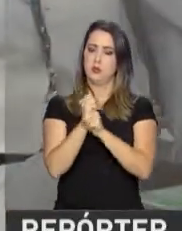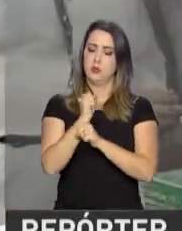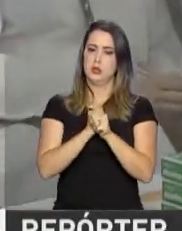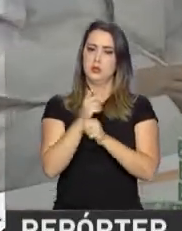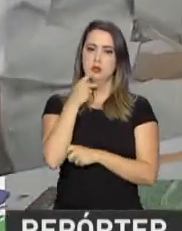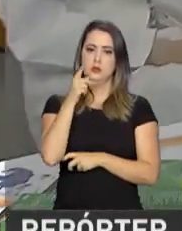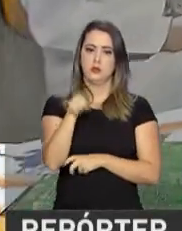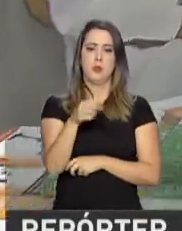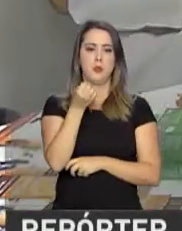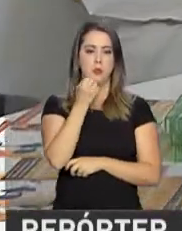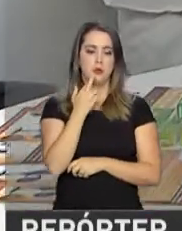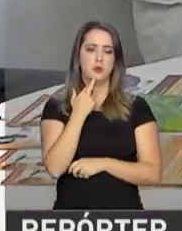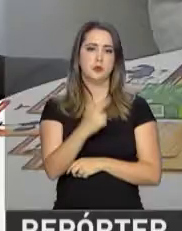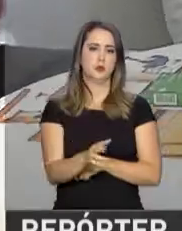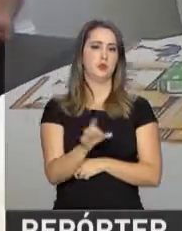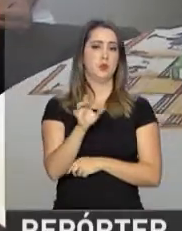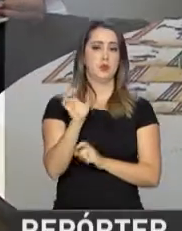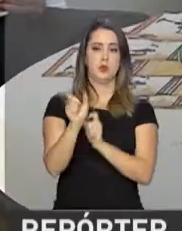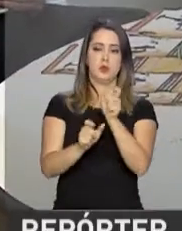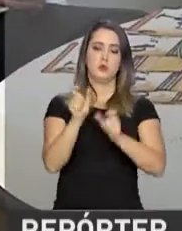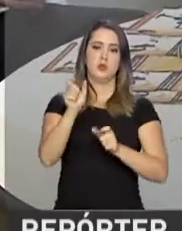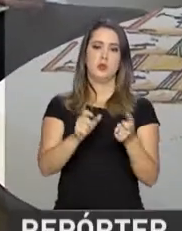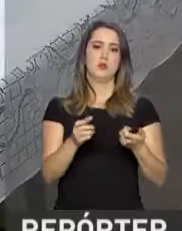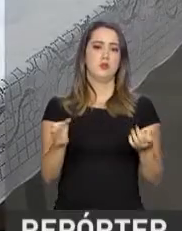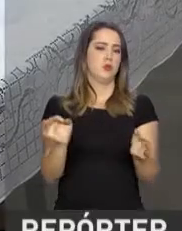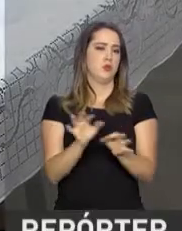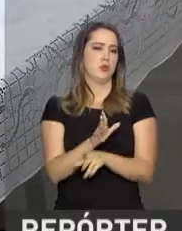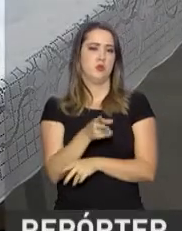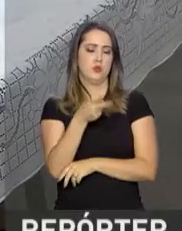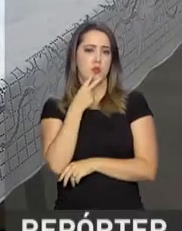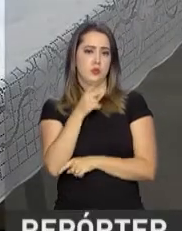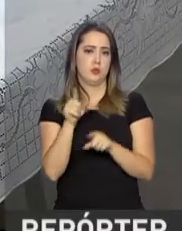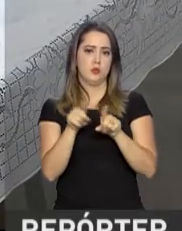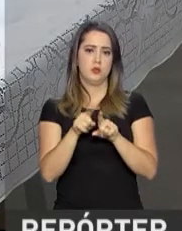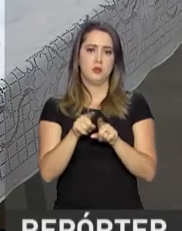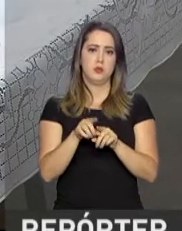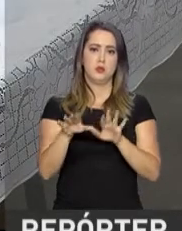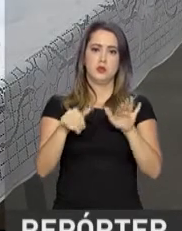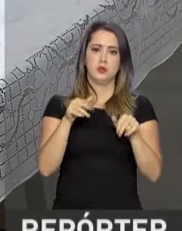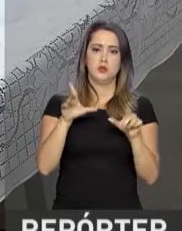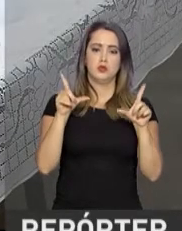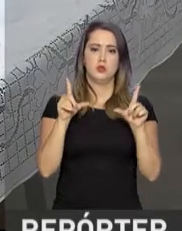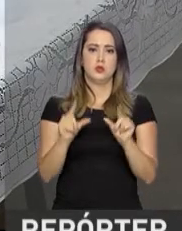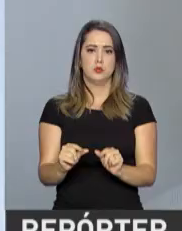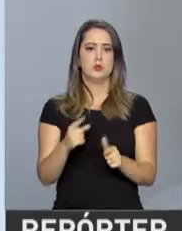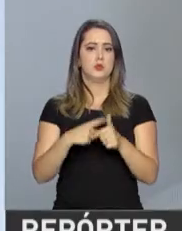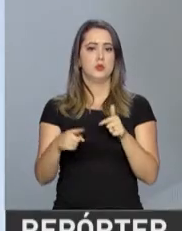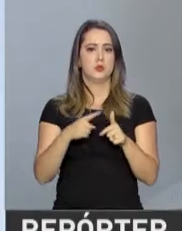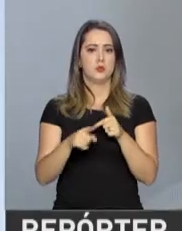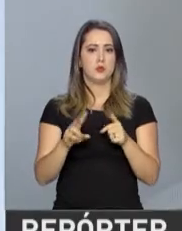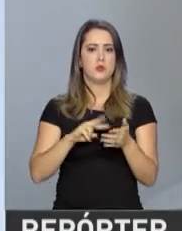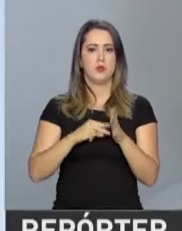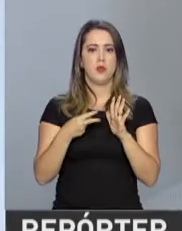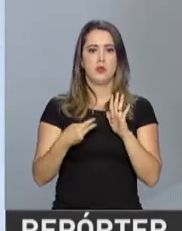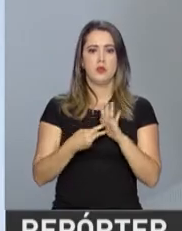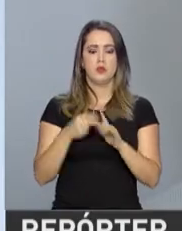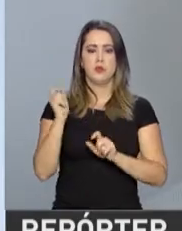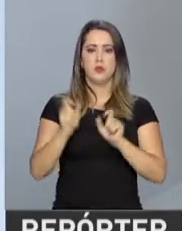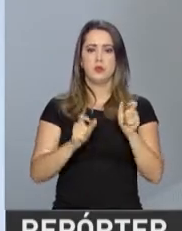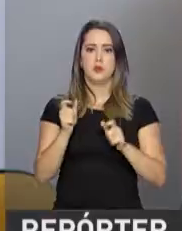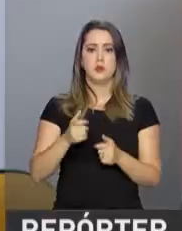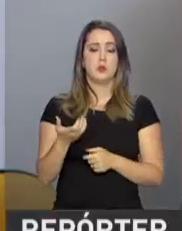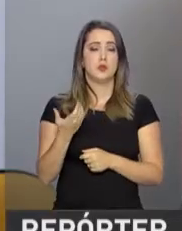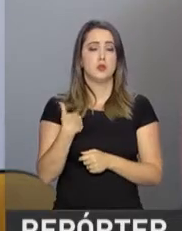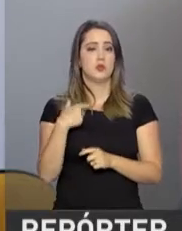consegue bons resultados não só com os pacientes que param de fumar mas também é chamada redução de danos ou seja com aqueles que